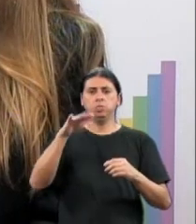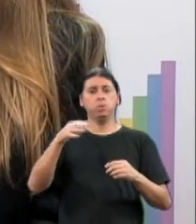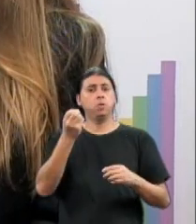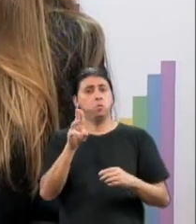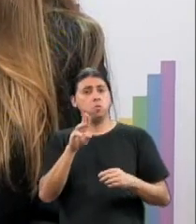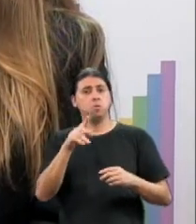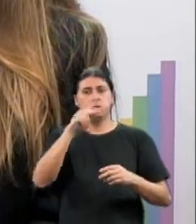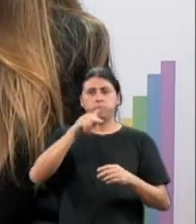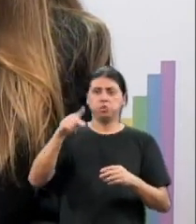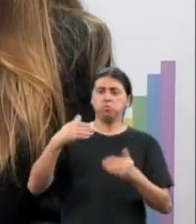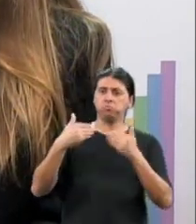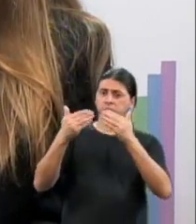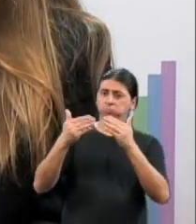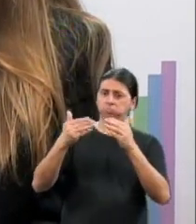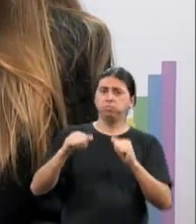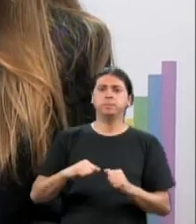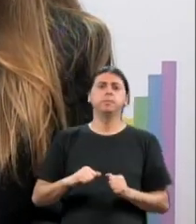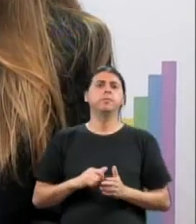professor,